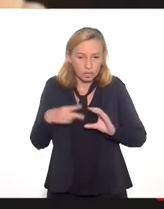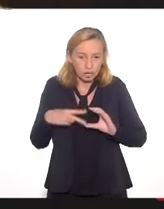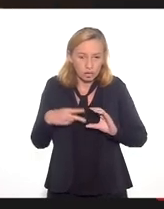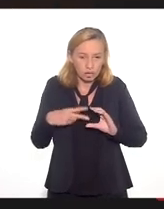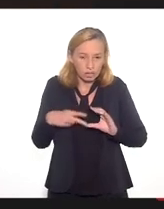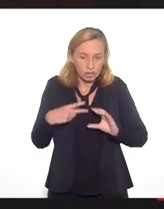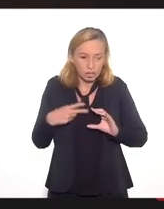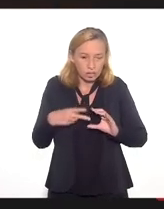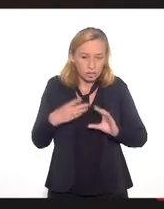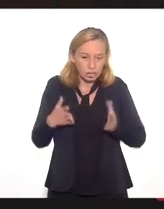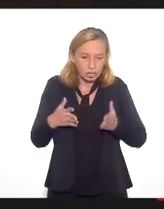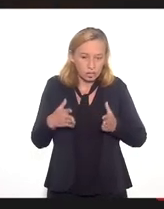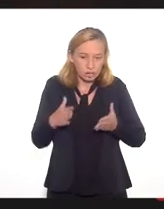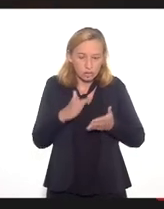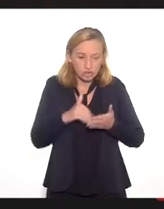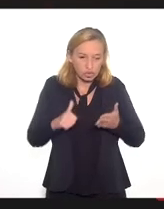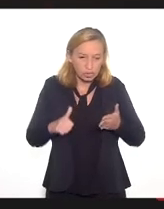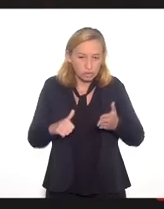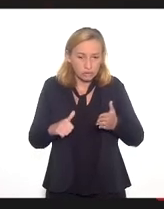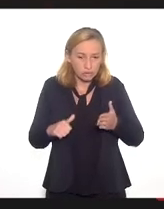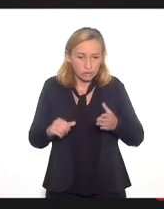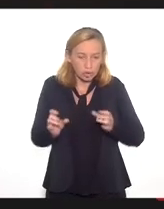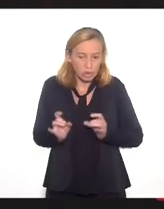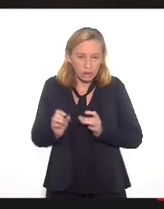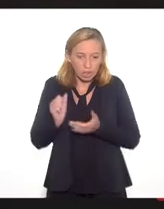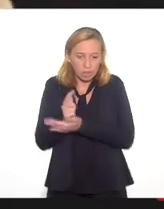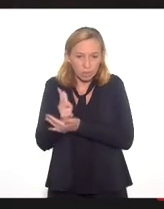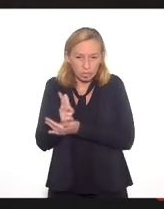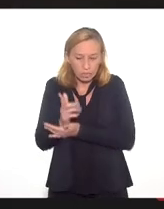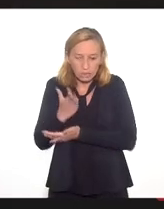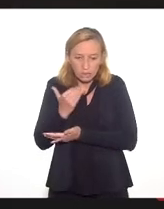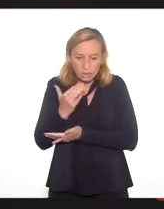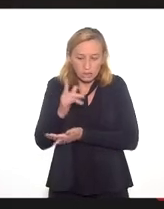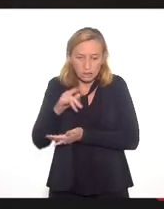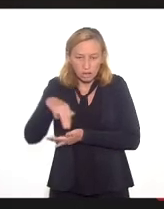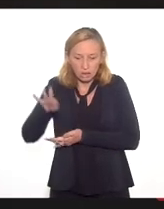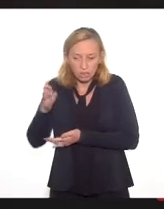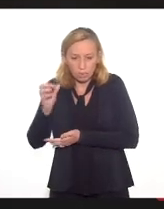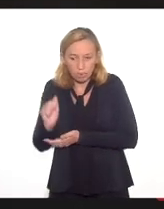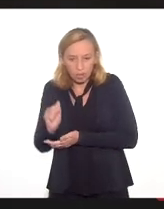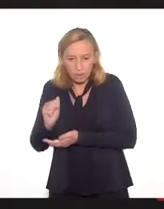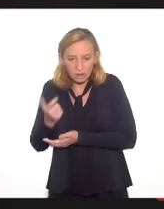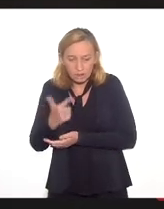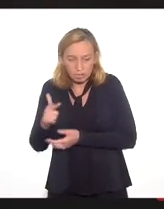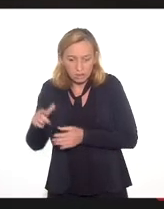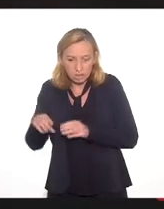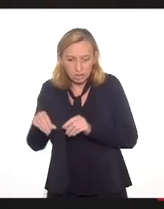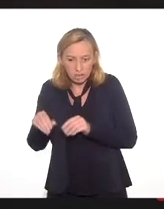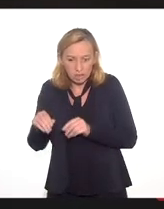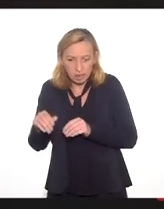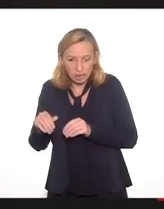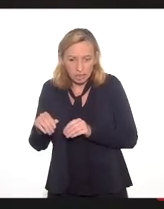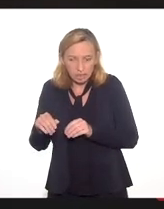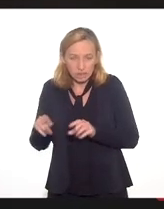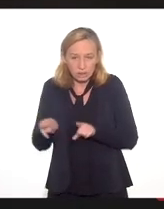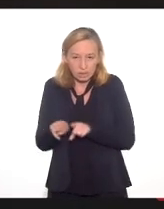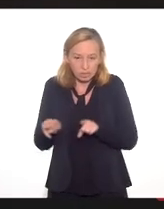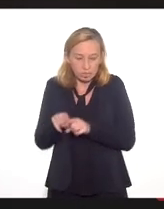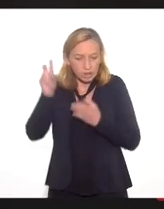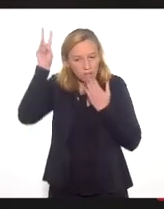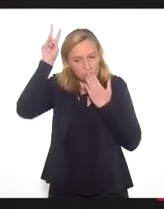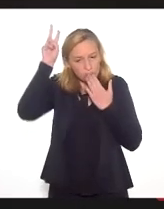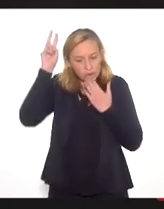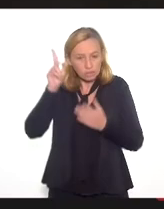tirou a prioridade da compra de produção de alimentos de quilombolas sem terra e comunidades indígenas do programa